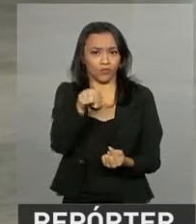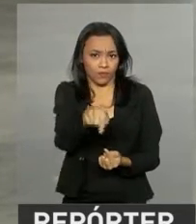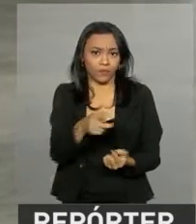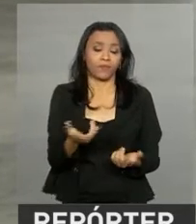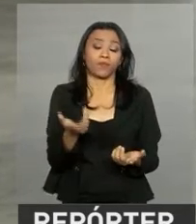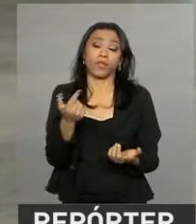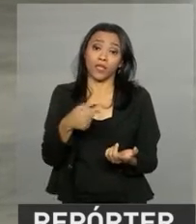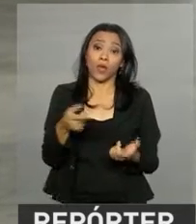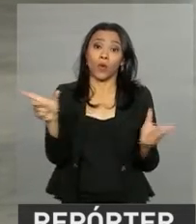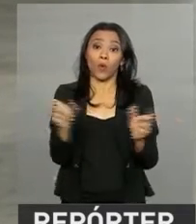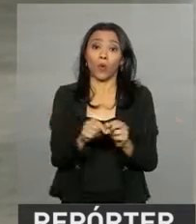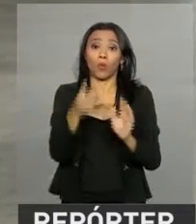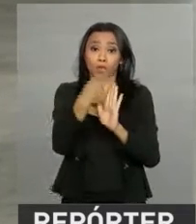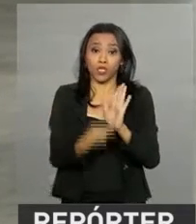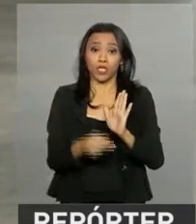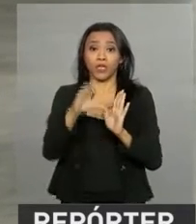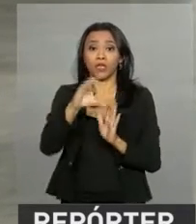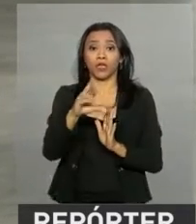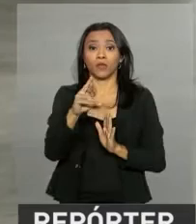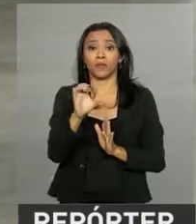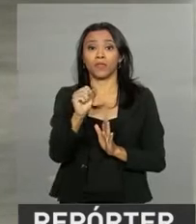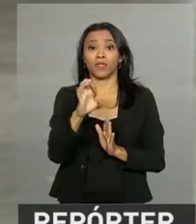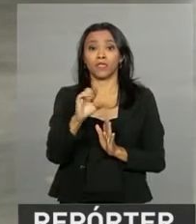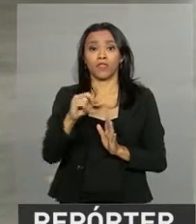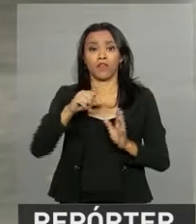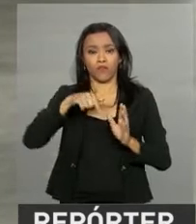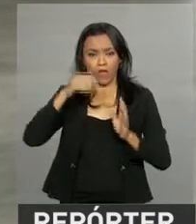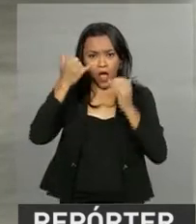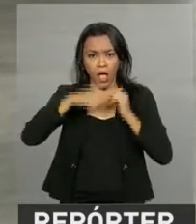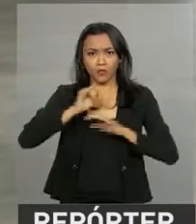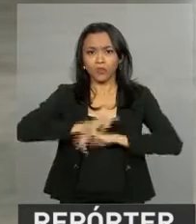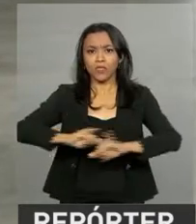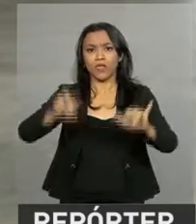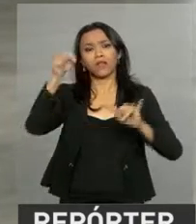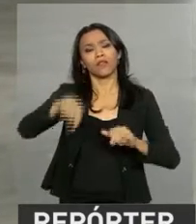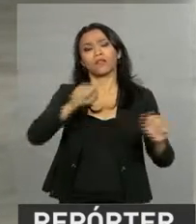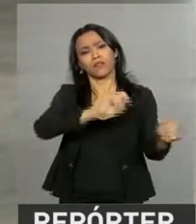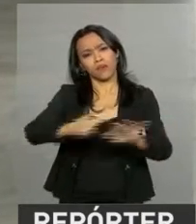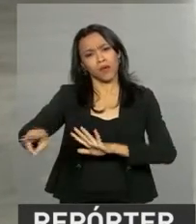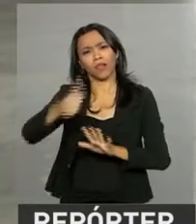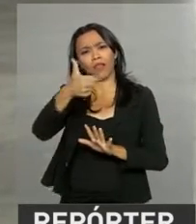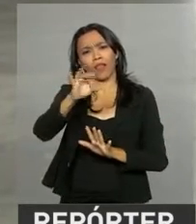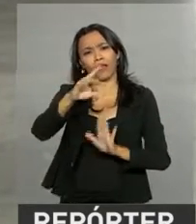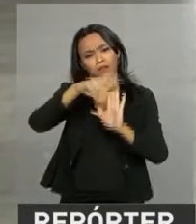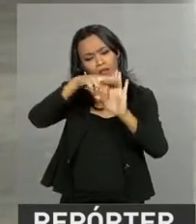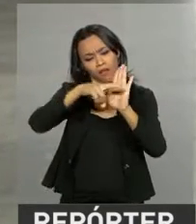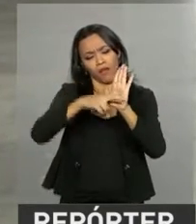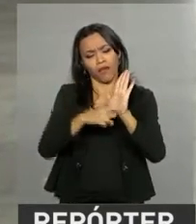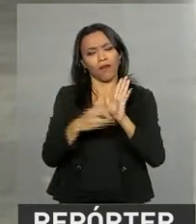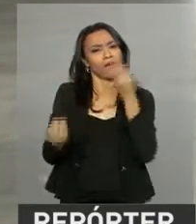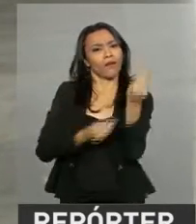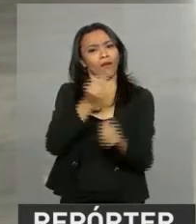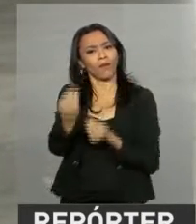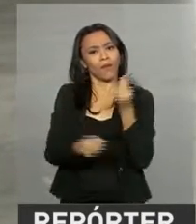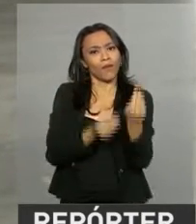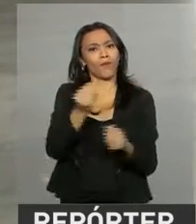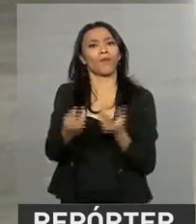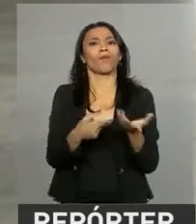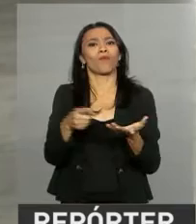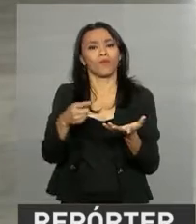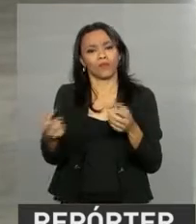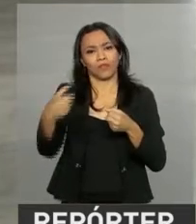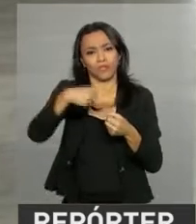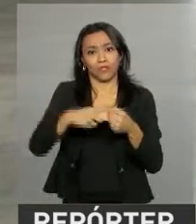o projeto crescer foi anunciado esta semana e traz dez diretrizes que vão nortear os processos de concessões e vendas de empresas